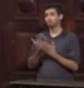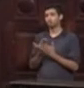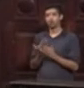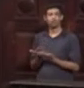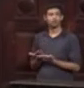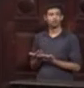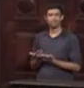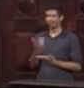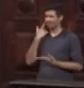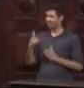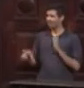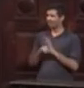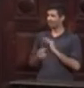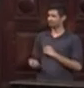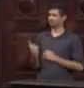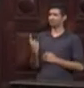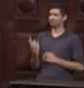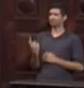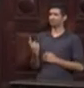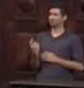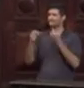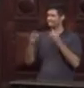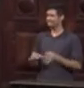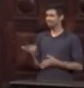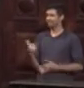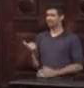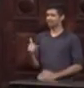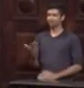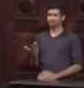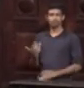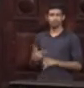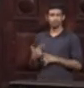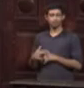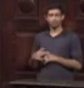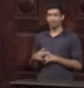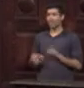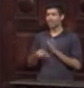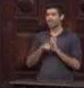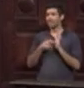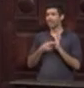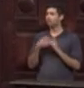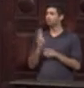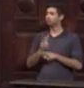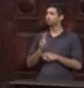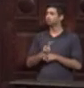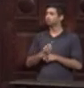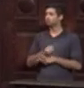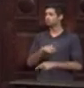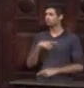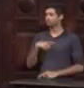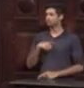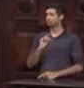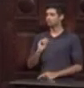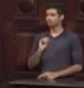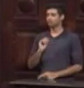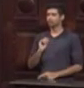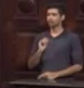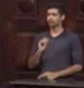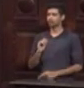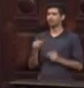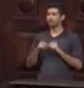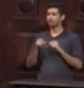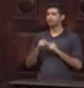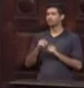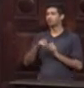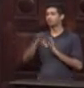é uma lei tão esquisita e tão inadequada que ela tem como suporte, para fazer referência às questões curriculares do